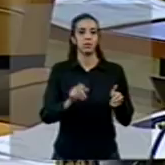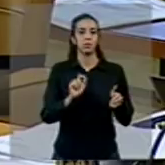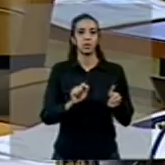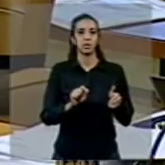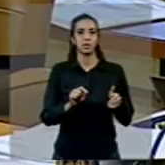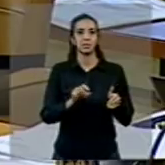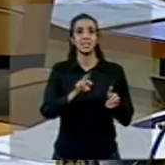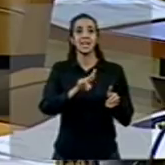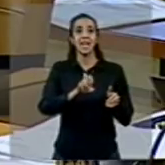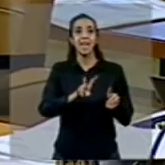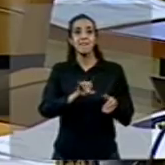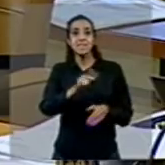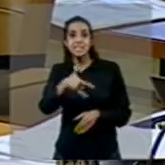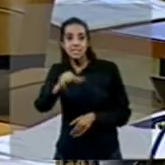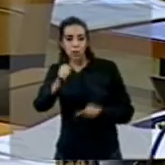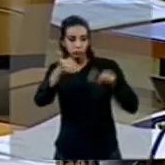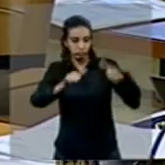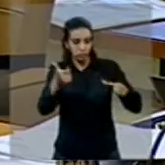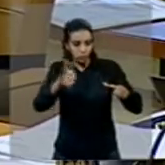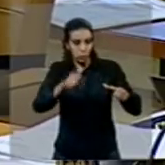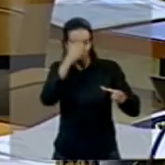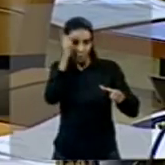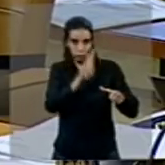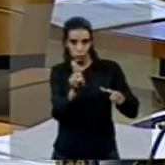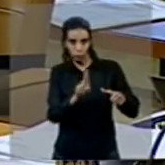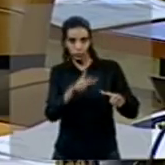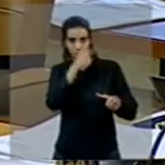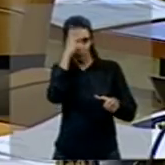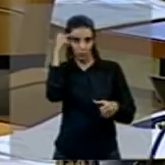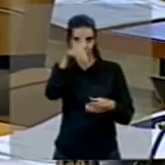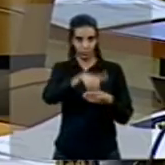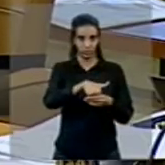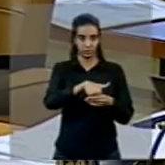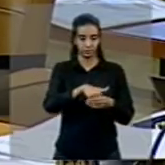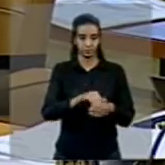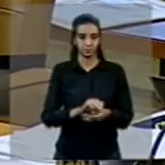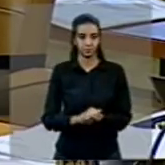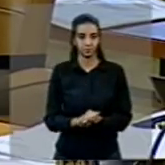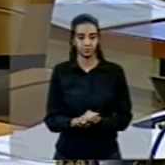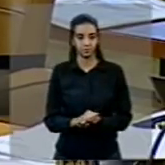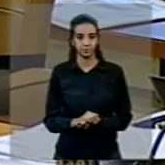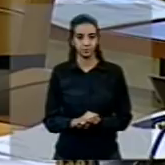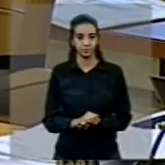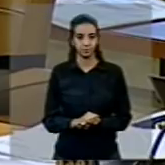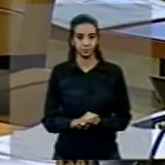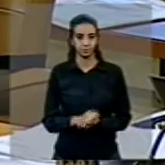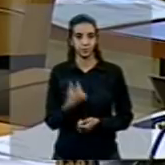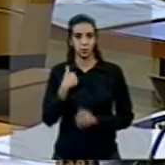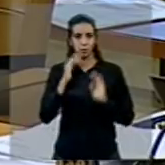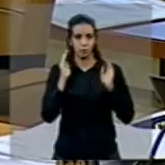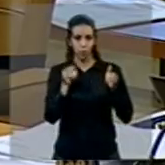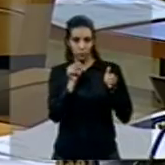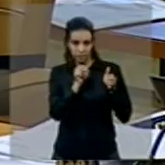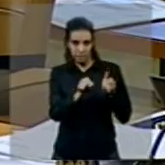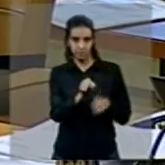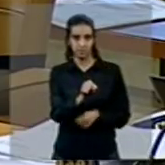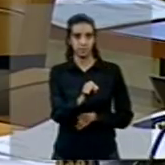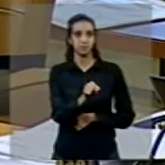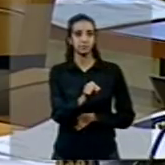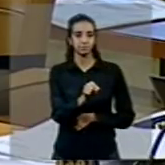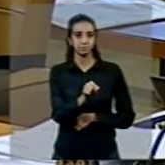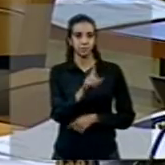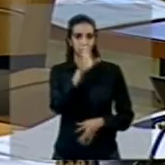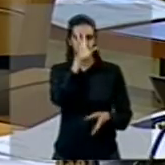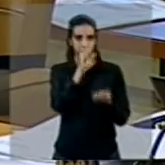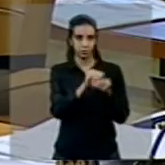revisão do eleitorado. À luz desses elementos, e me atenho apenas, portanto, a esta parte mais conclusiva